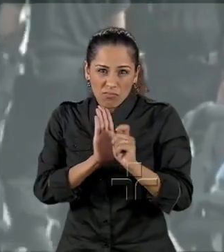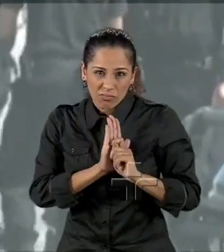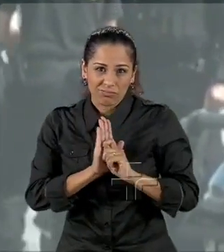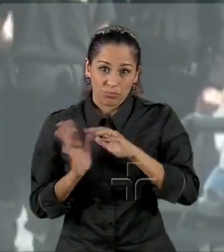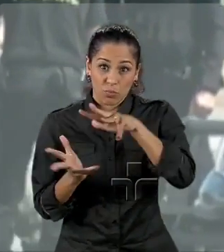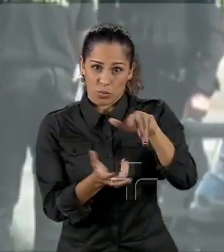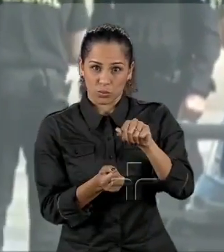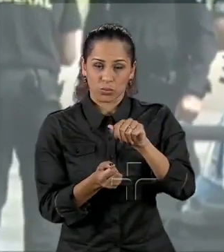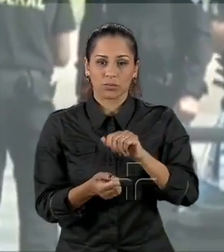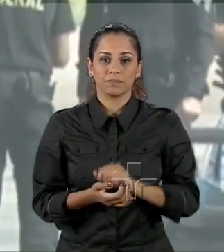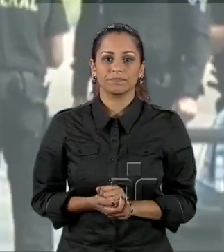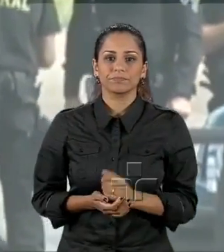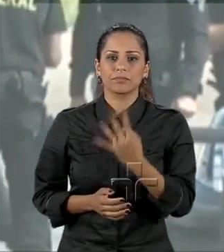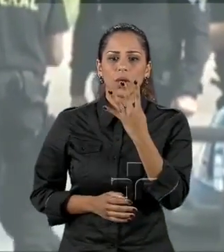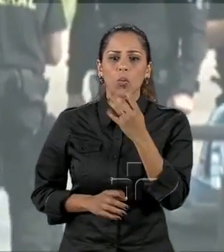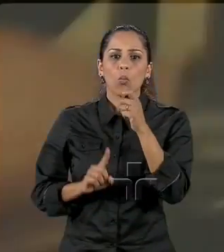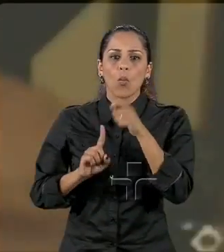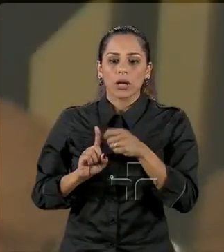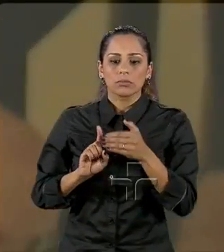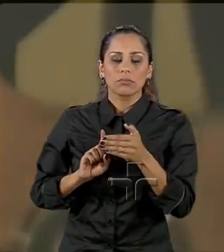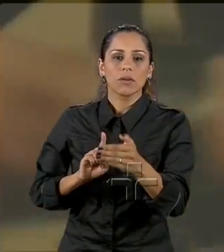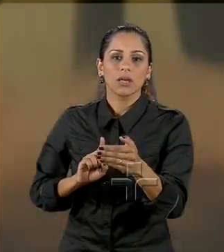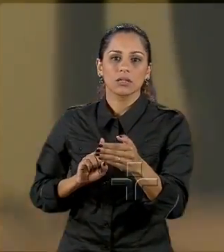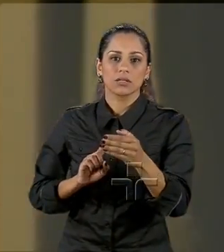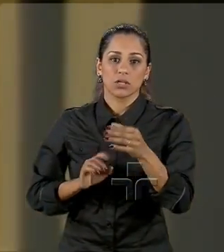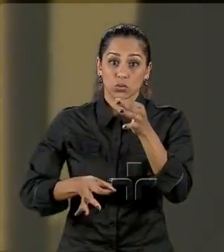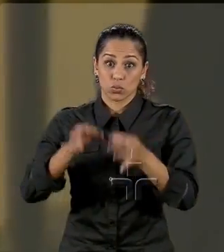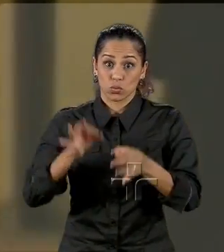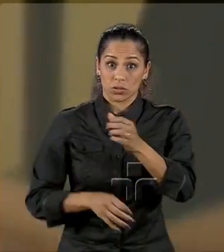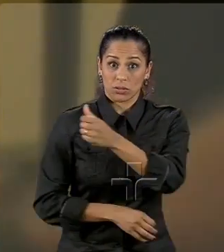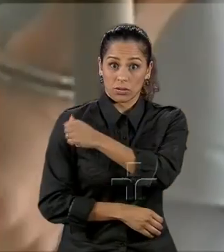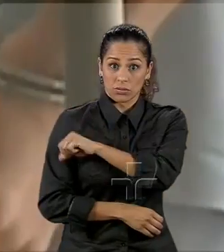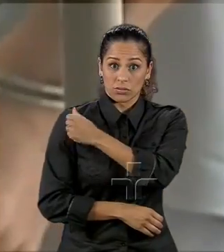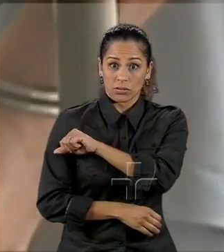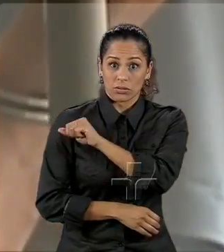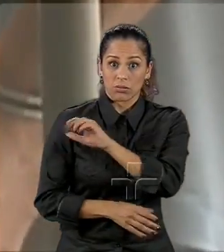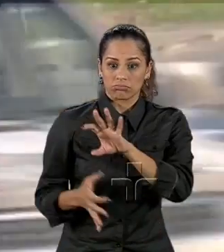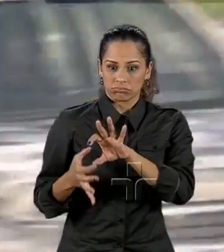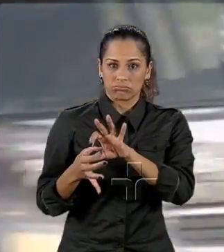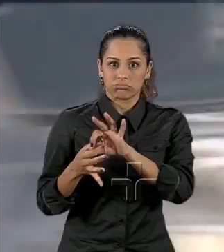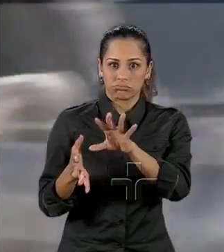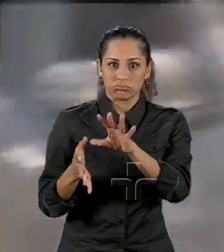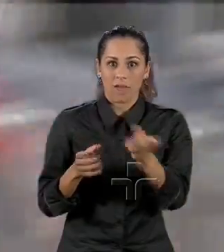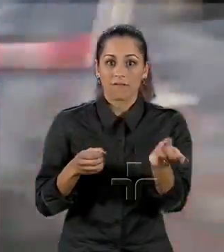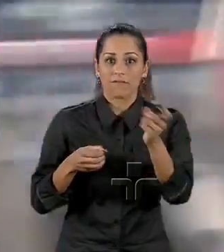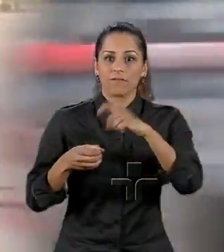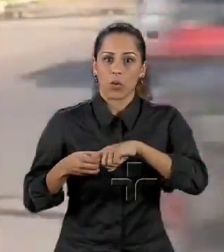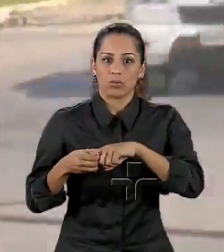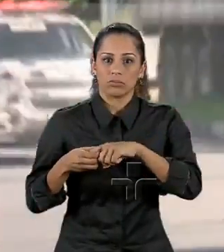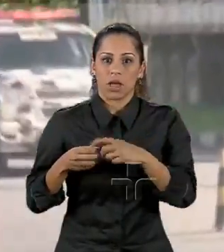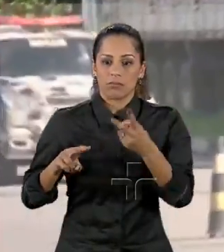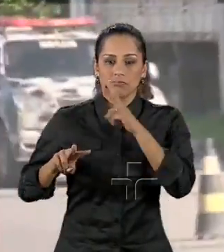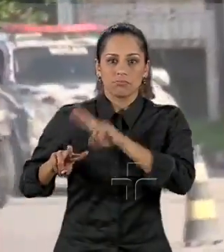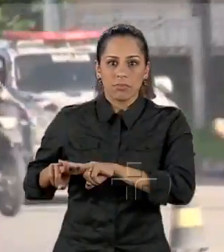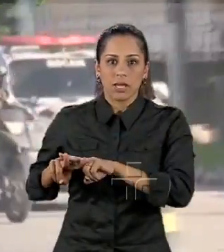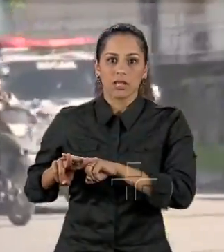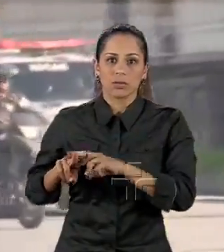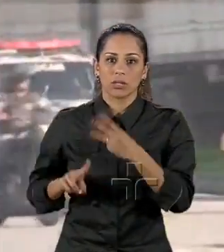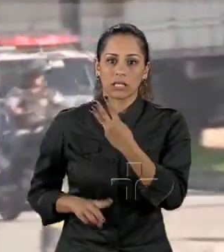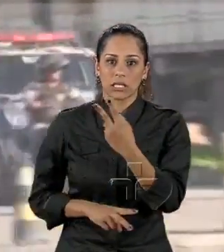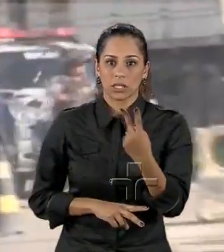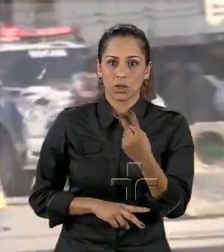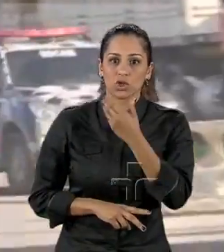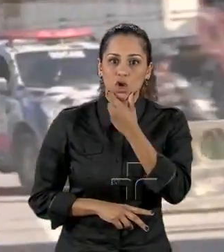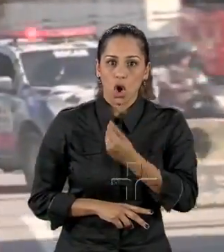Em 4 meses, a Justiça do Rio de Janeiro autorizou o retorno para o estado de 32 detentos que cumpriam pena